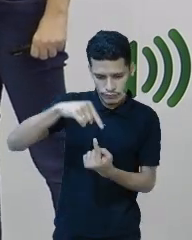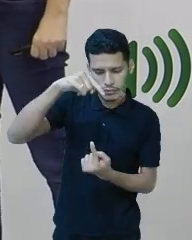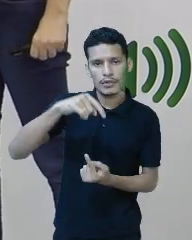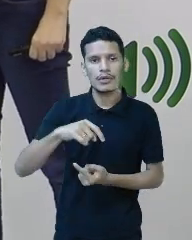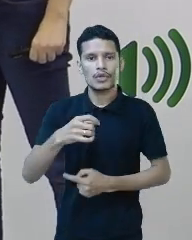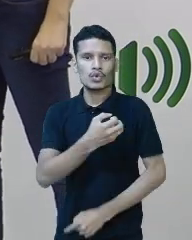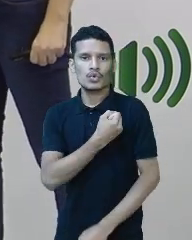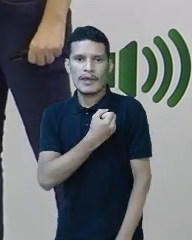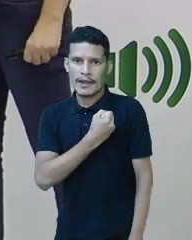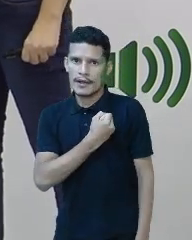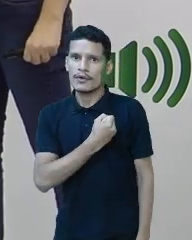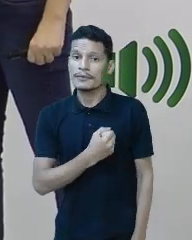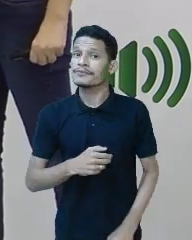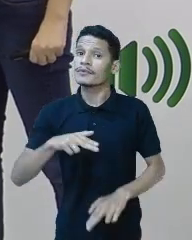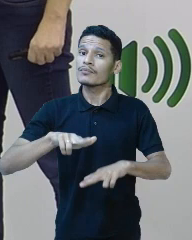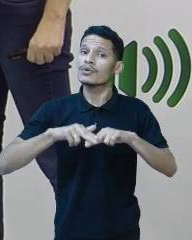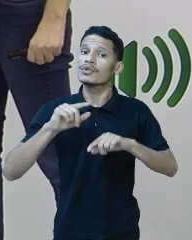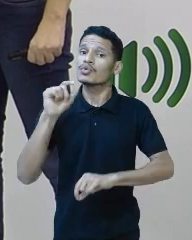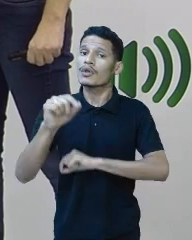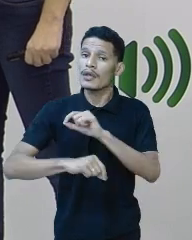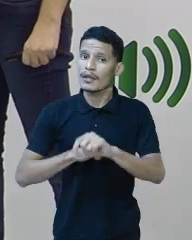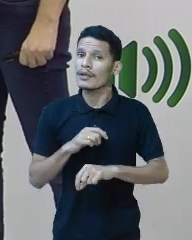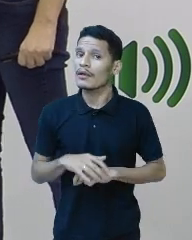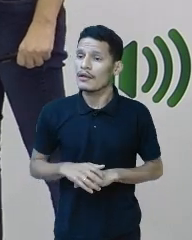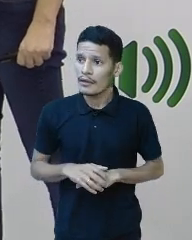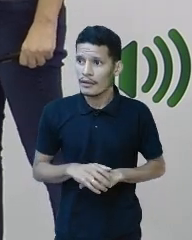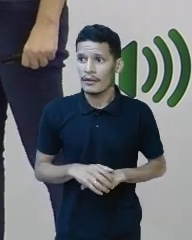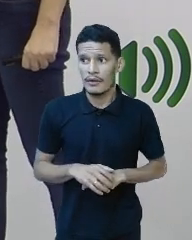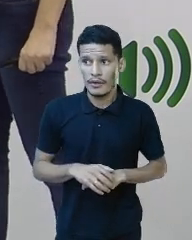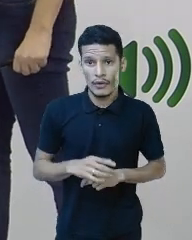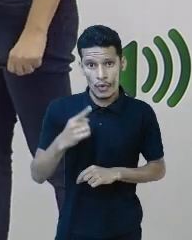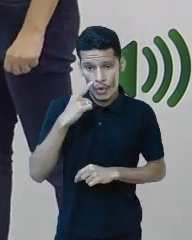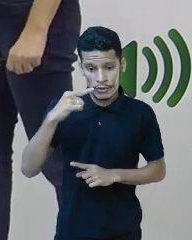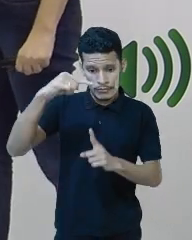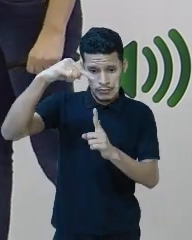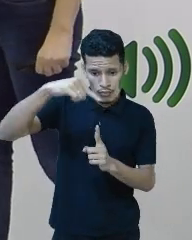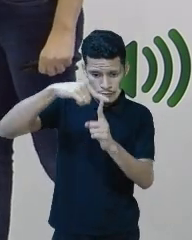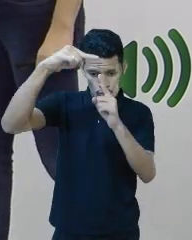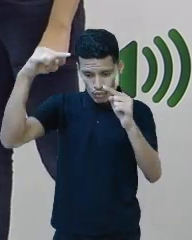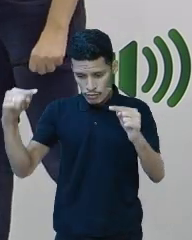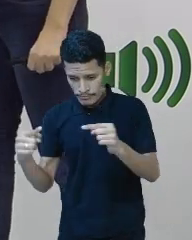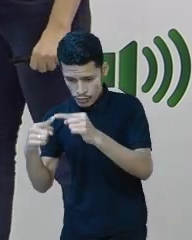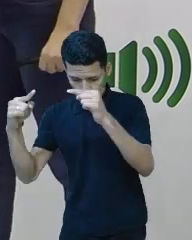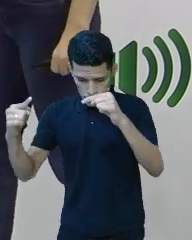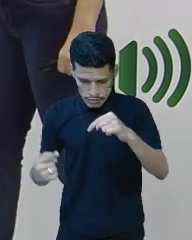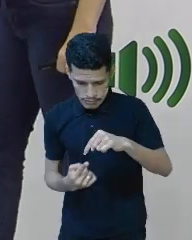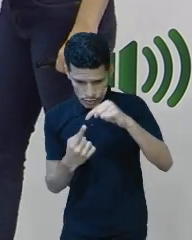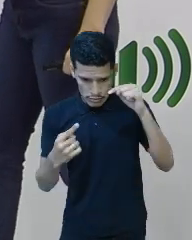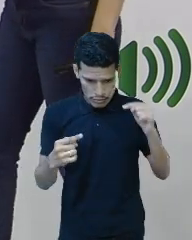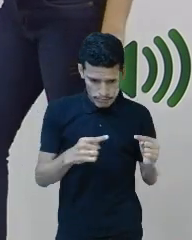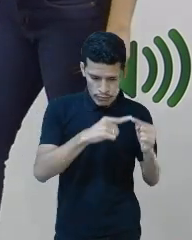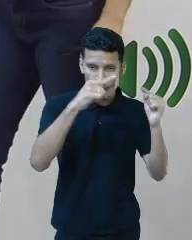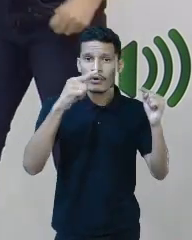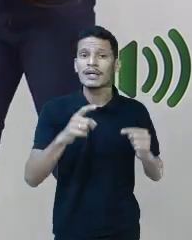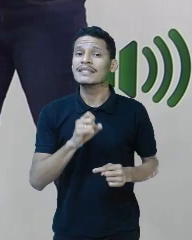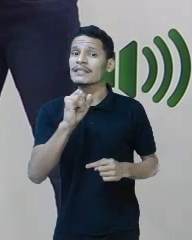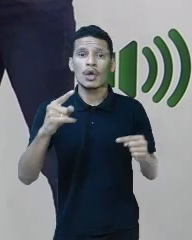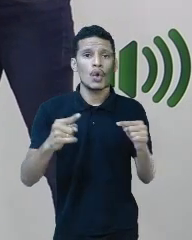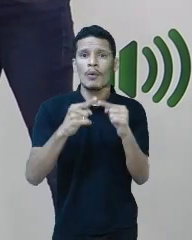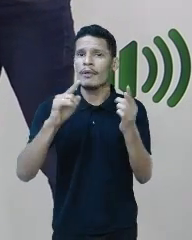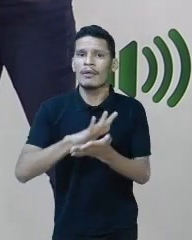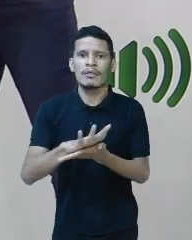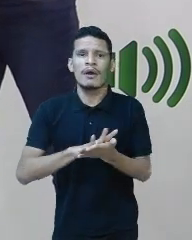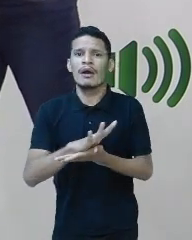tá? Por isso que chama dessa forma. Ele vai combinar com todos eles. Se não combinar, vai haver